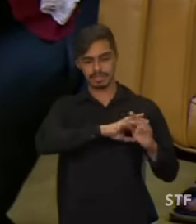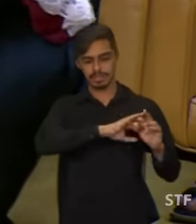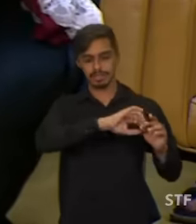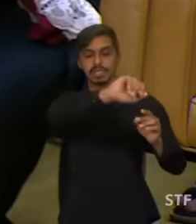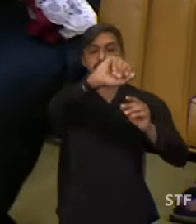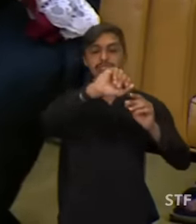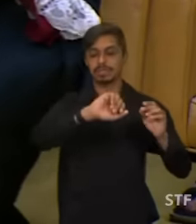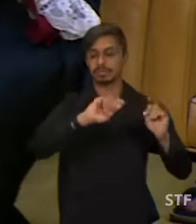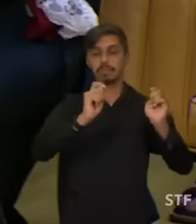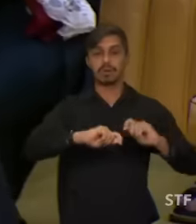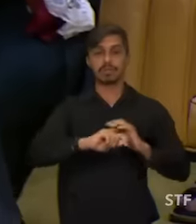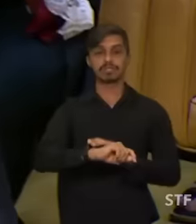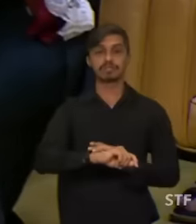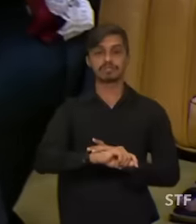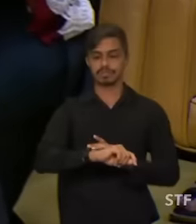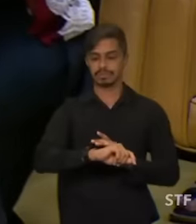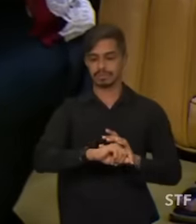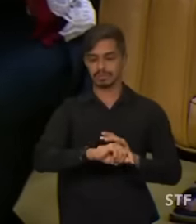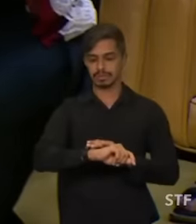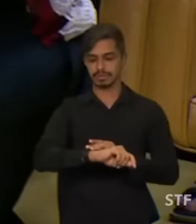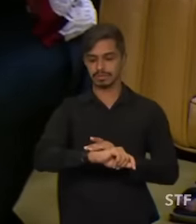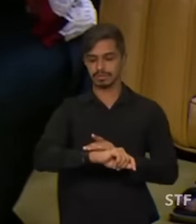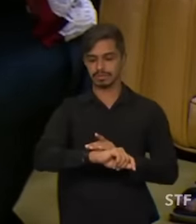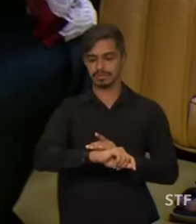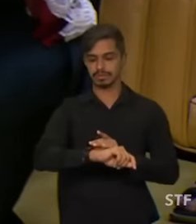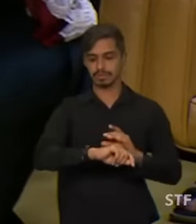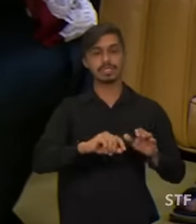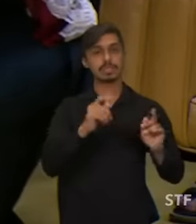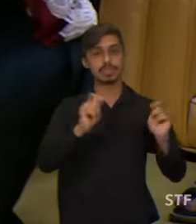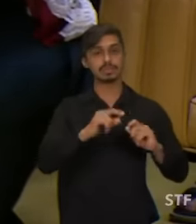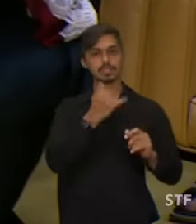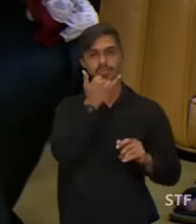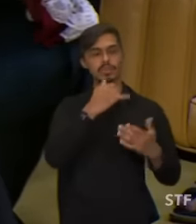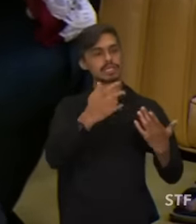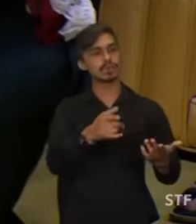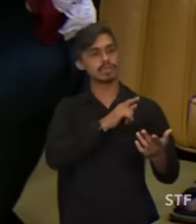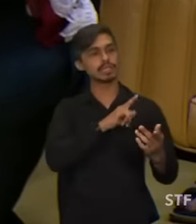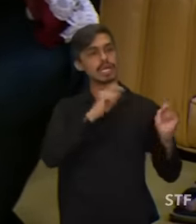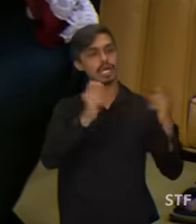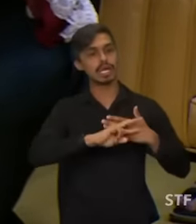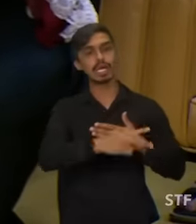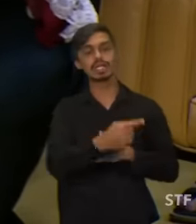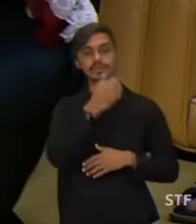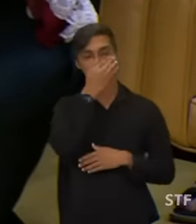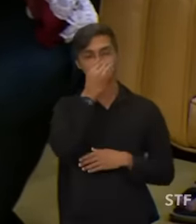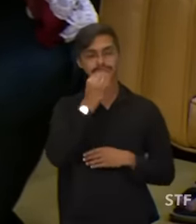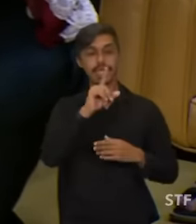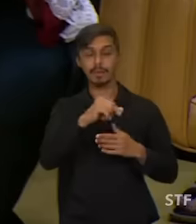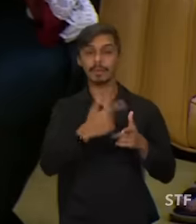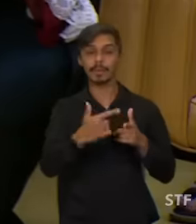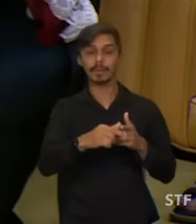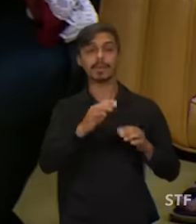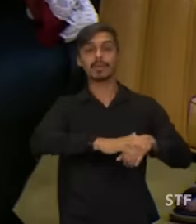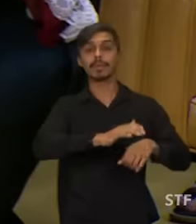né? uma ocorrência policial aí seguida com o resultado de morte. Tá? Então, é um problema para as